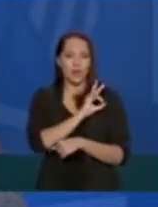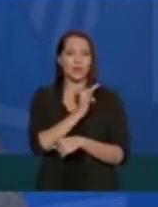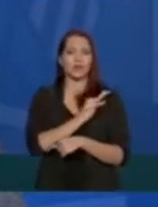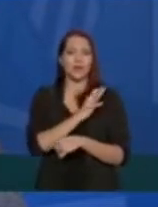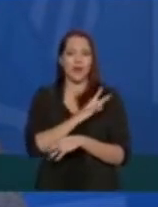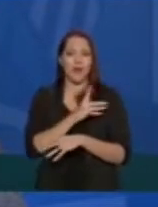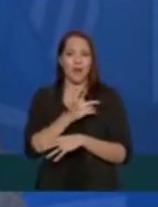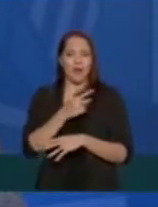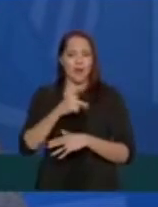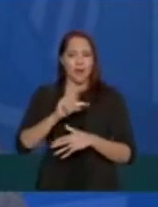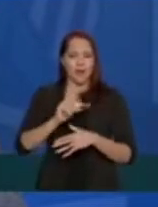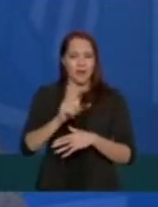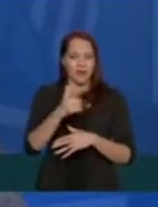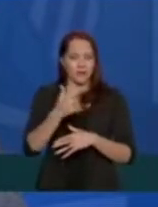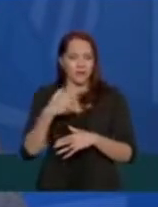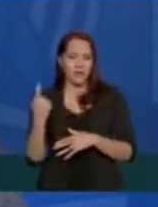autônoma,